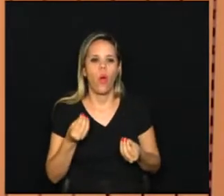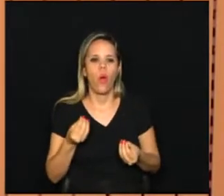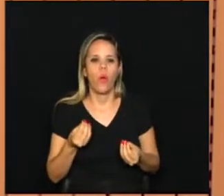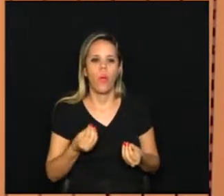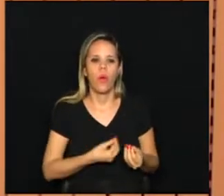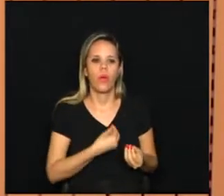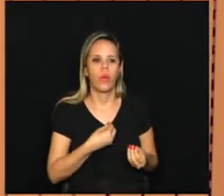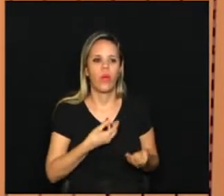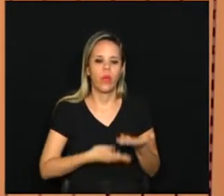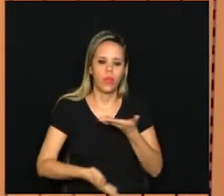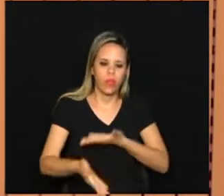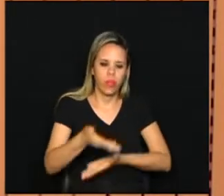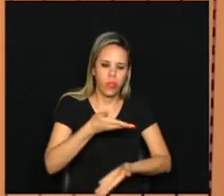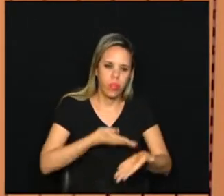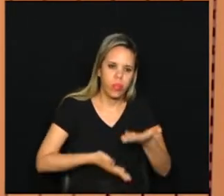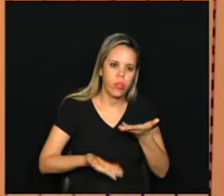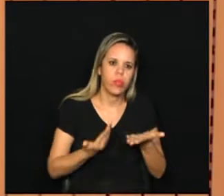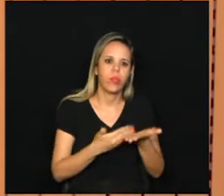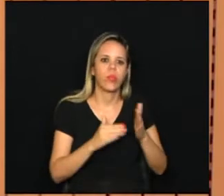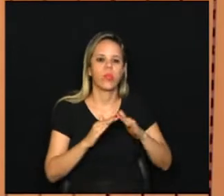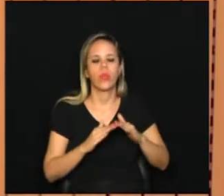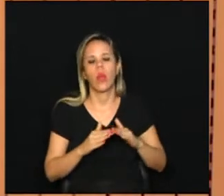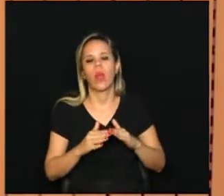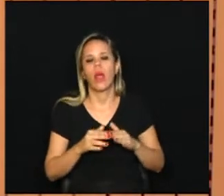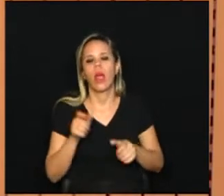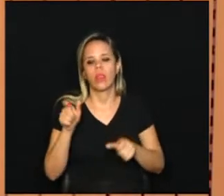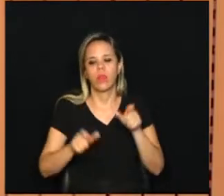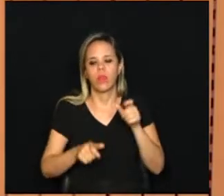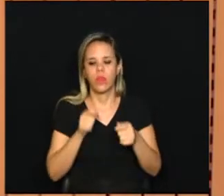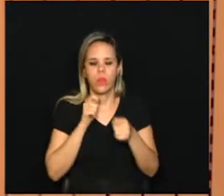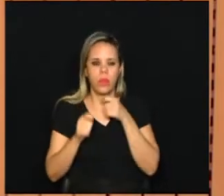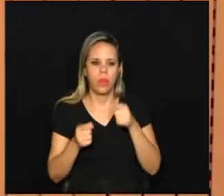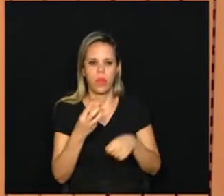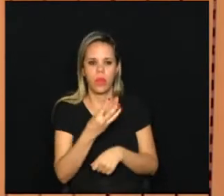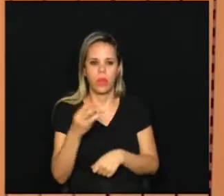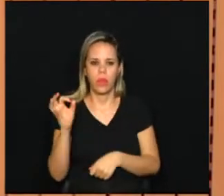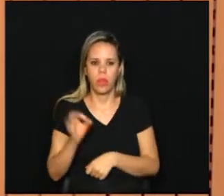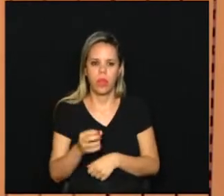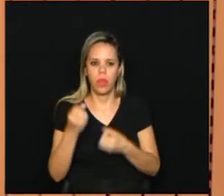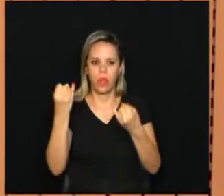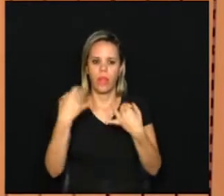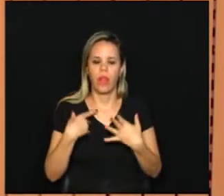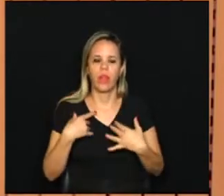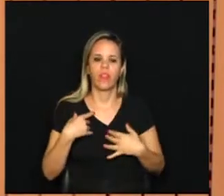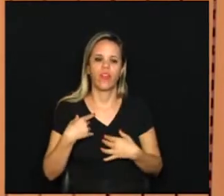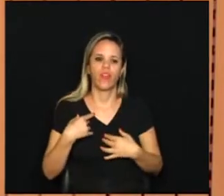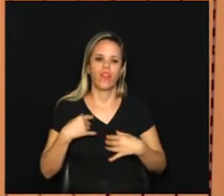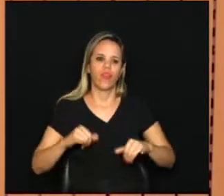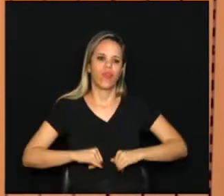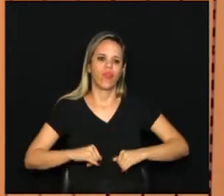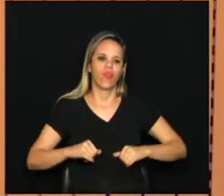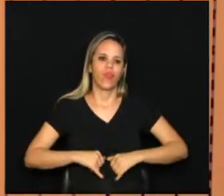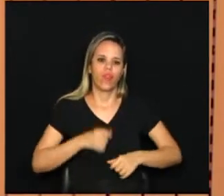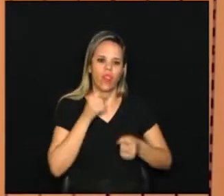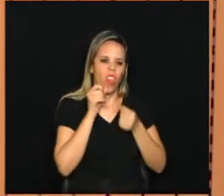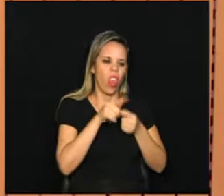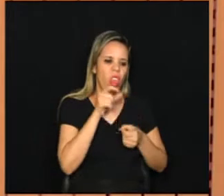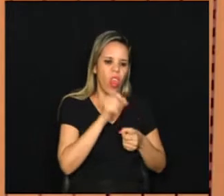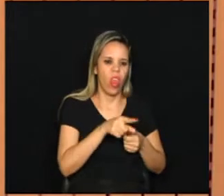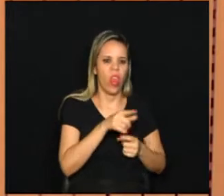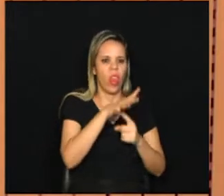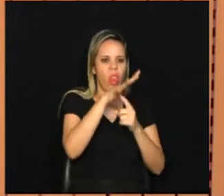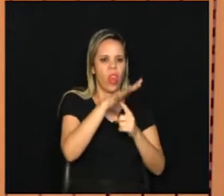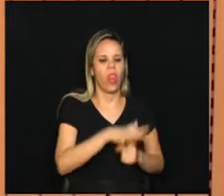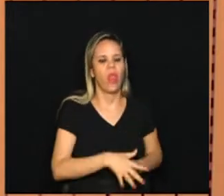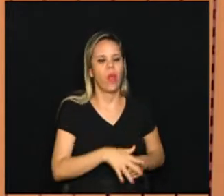escolar. E dentro dos entrevistados, 73% relataram que já sofreram xingamentos por sua orientação